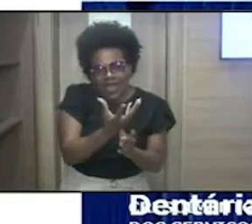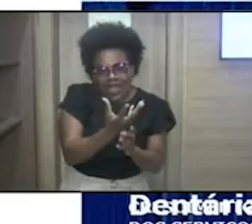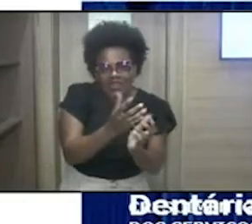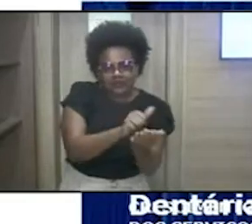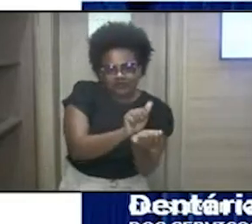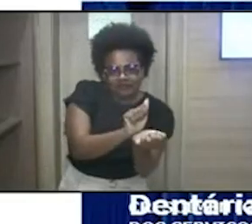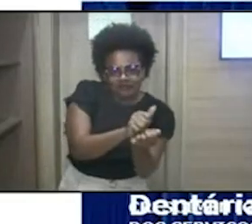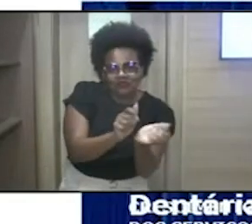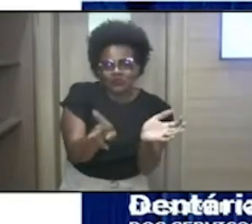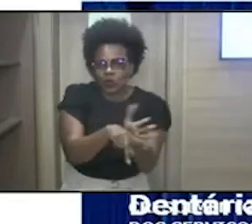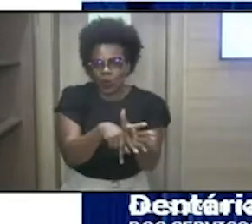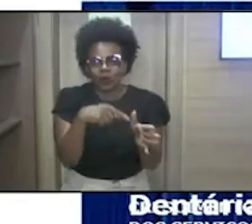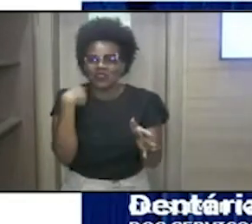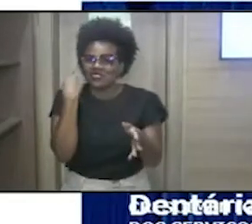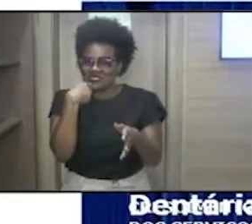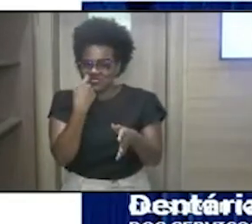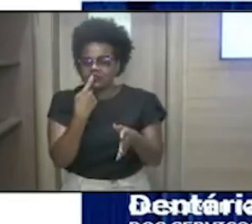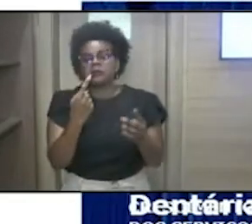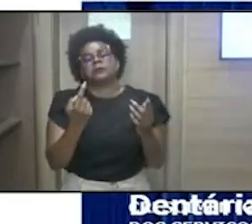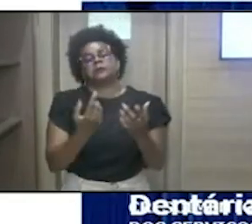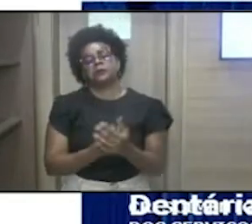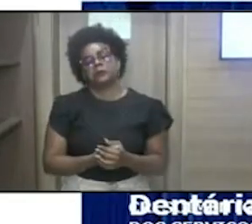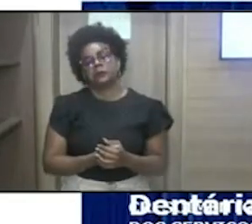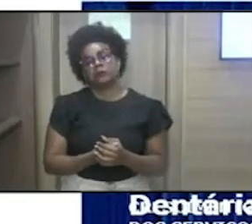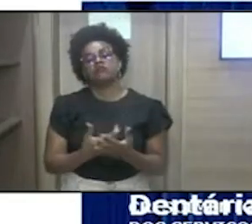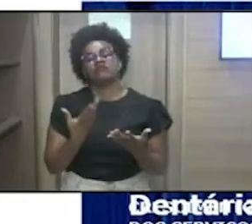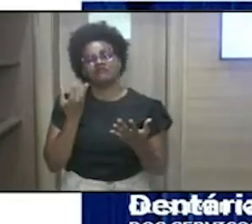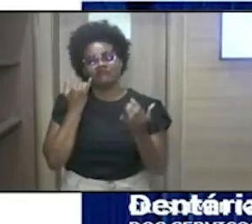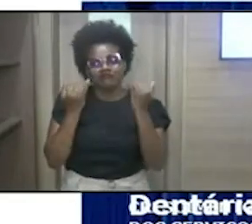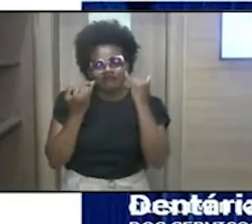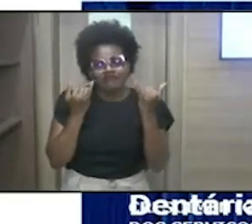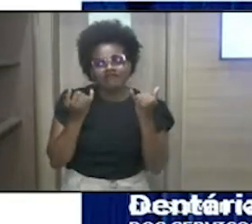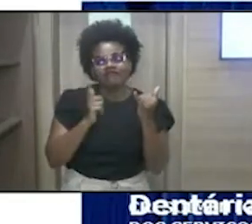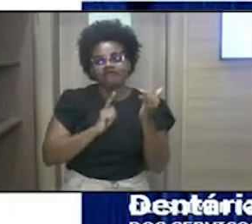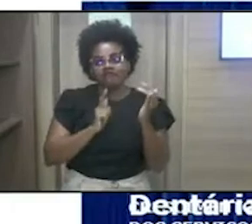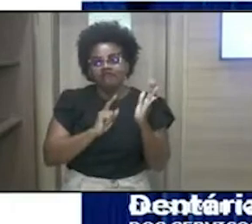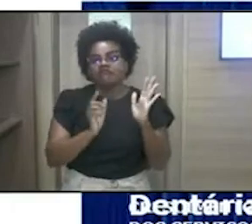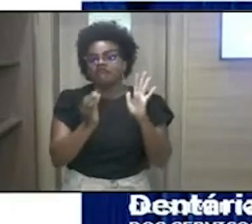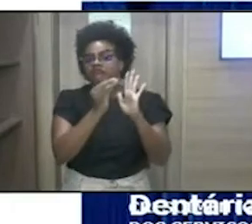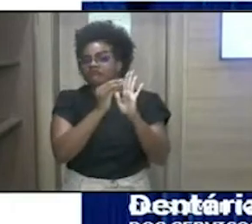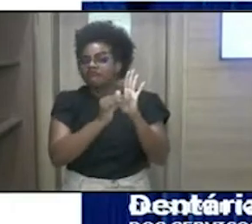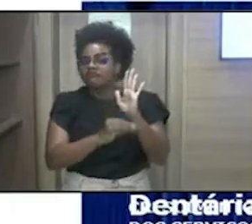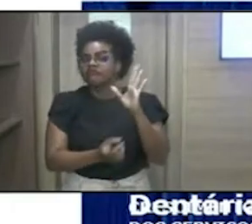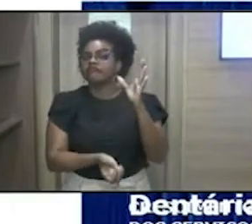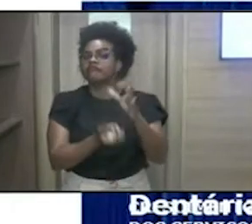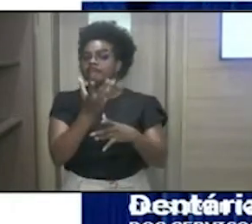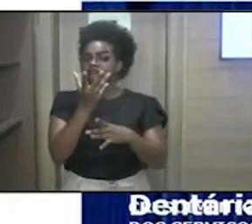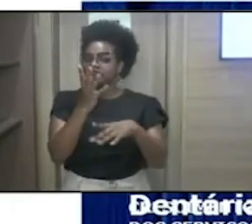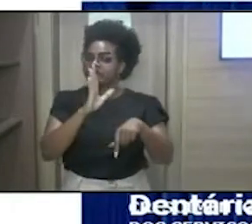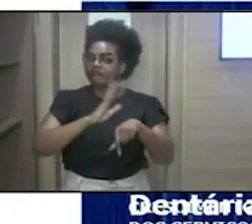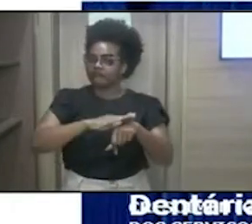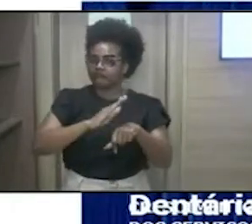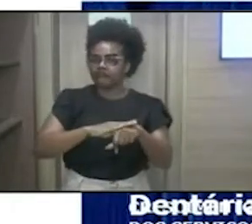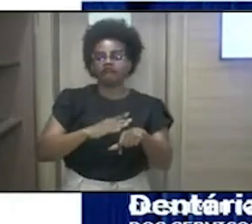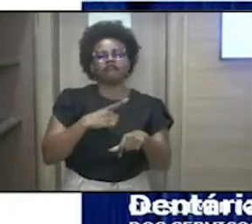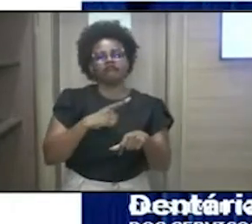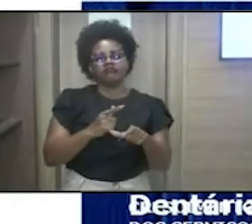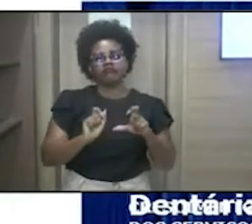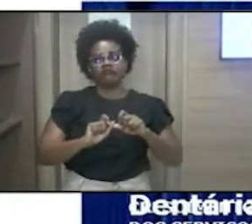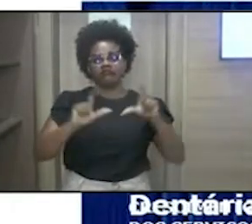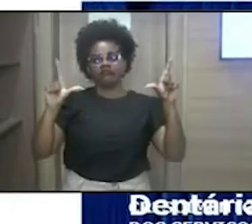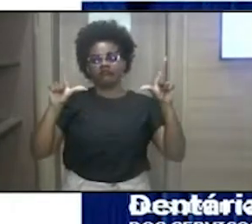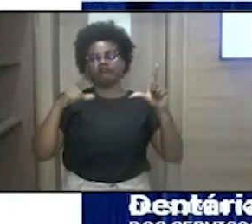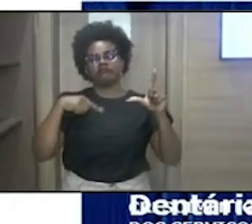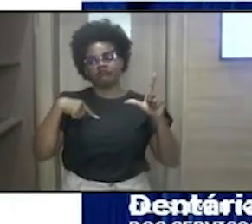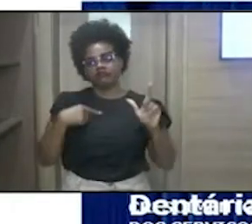Algum laboratório a ele vinculado. Esses dados aqui estão no material que nós formulamos, né, de um folder,